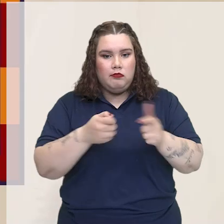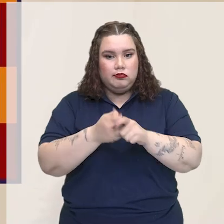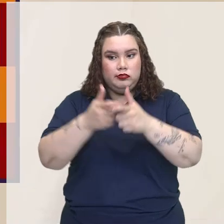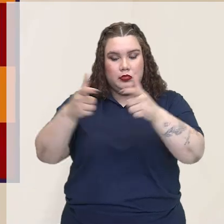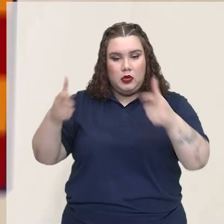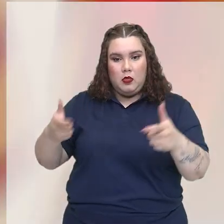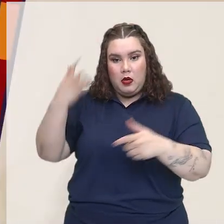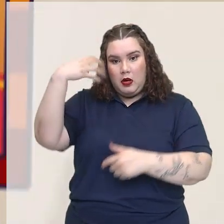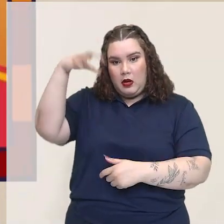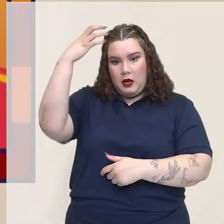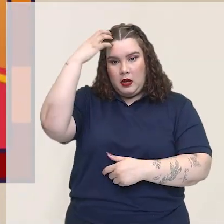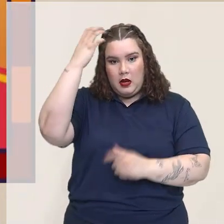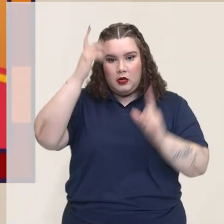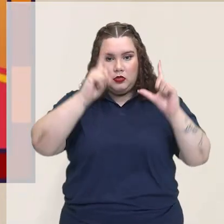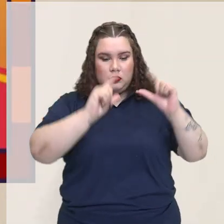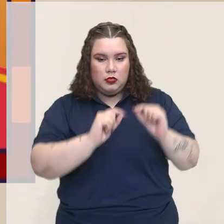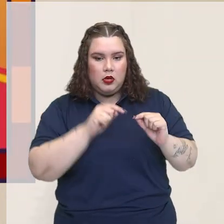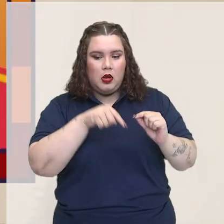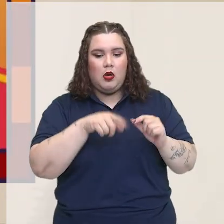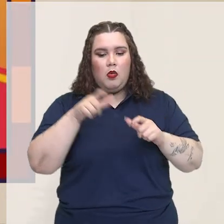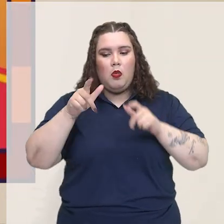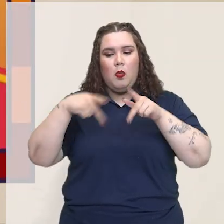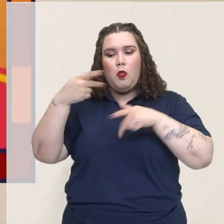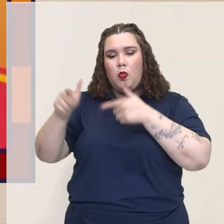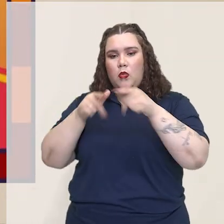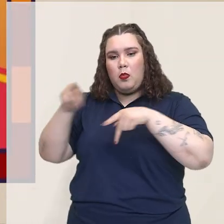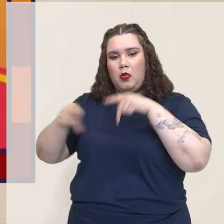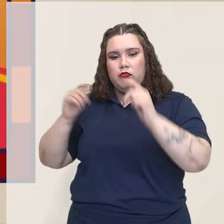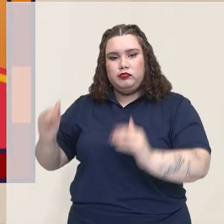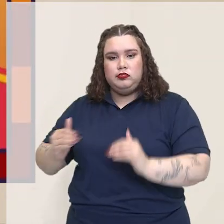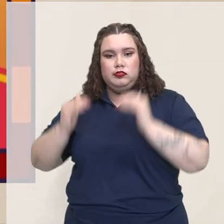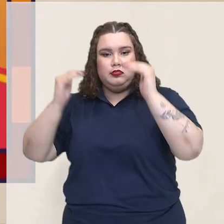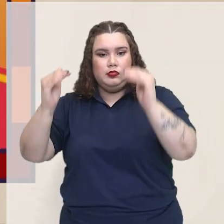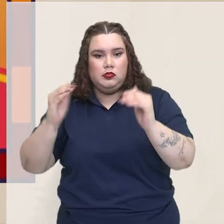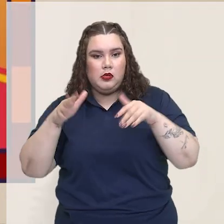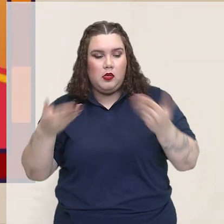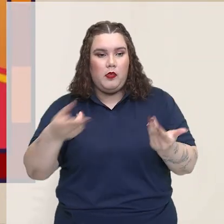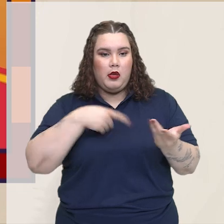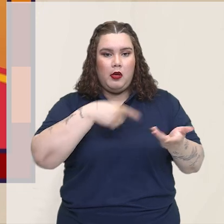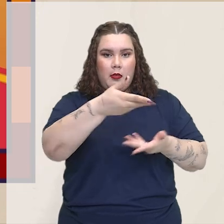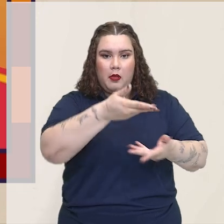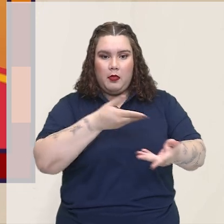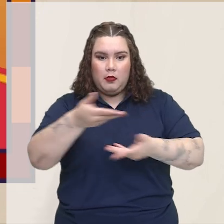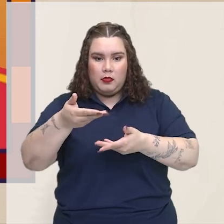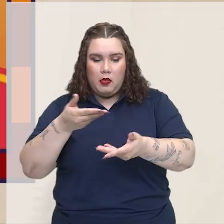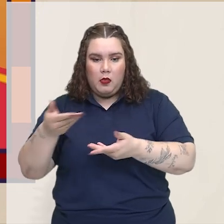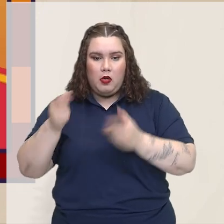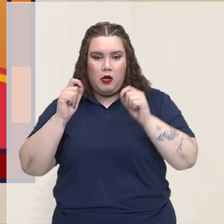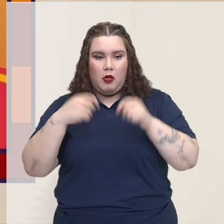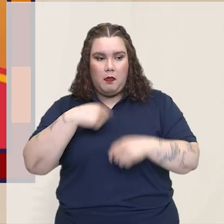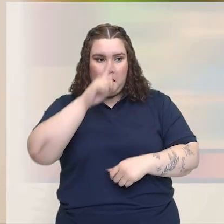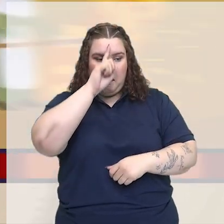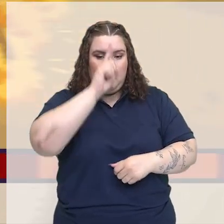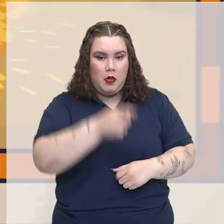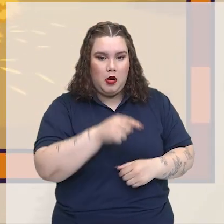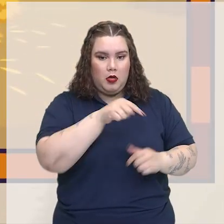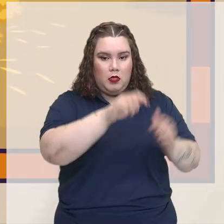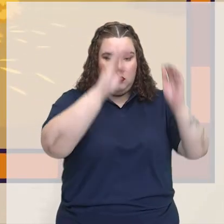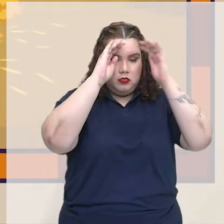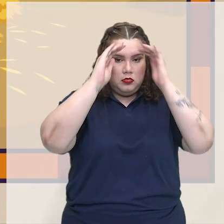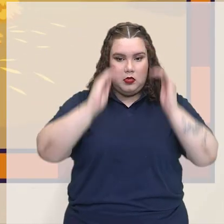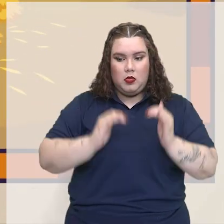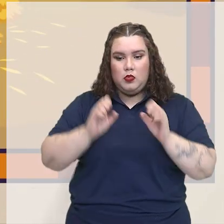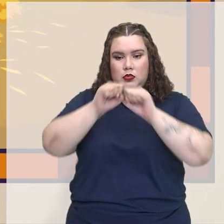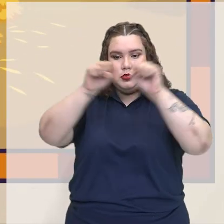diminui e os nobres locais se fortalecem. Assim, por meio das relações de suzerania e vassalagem, o